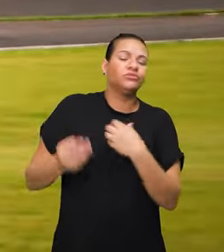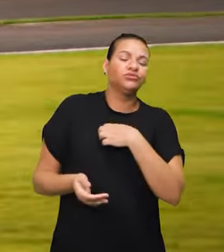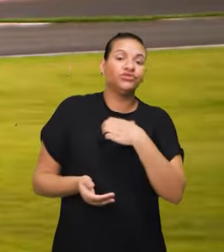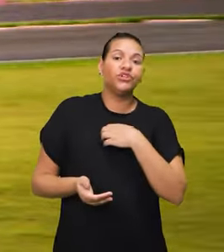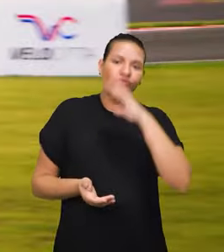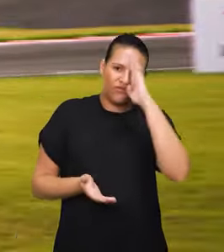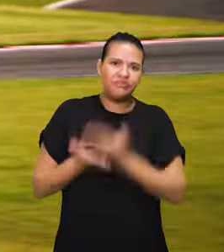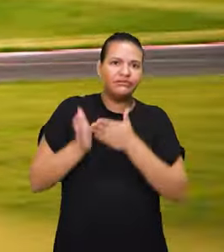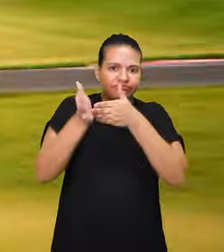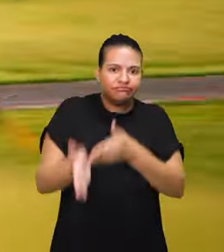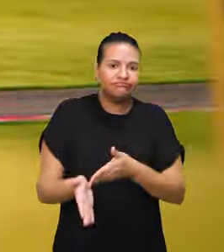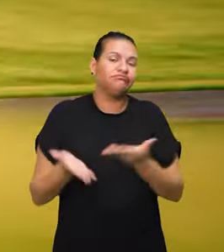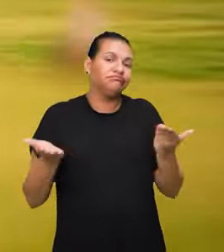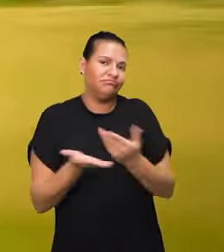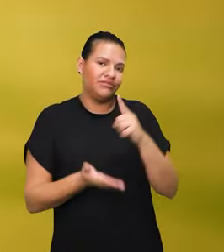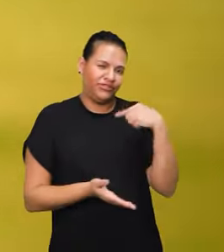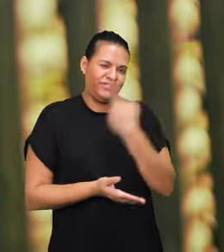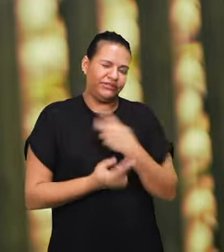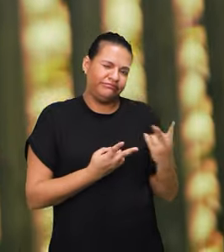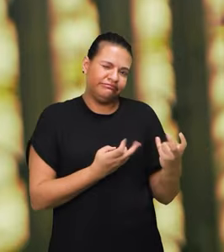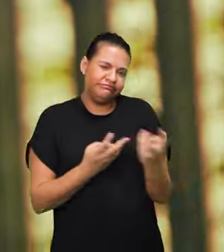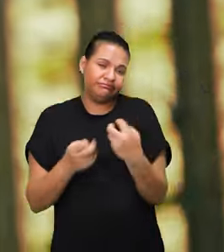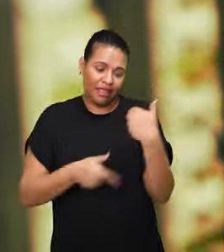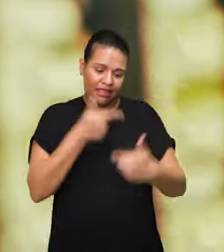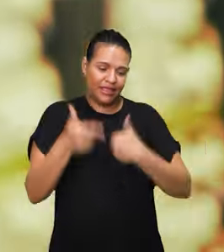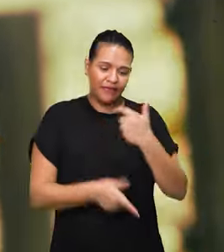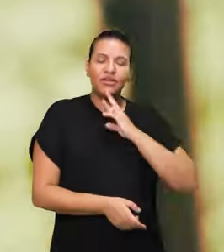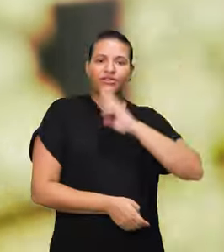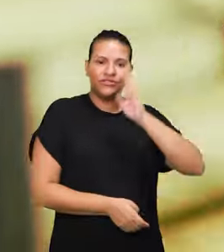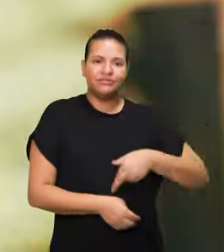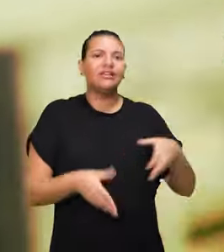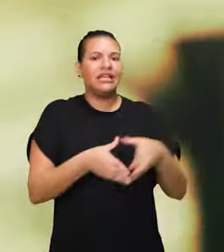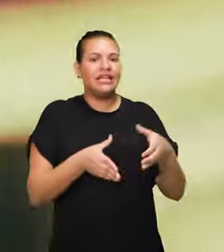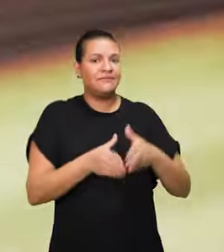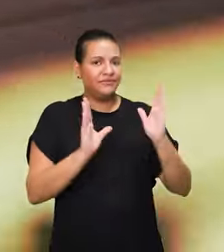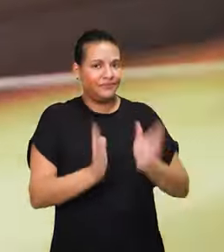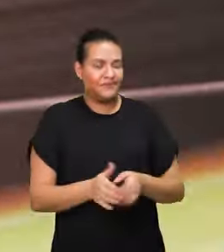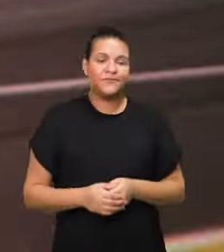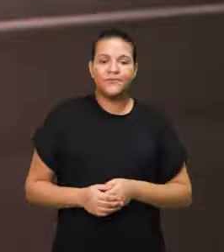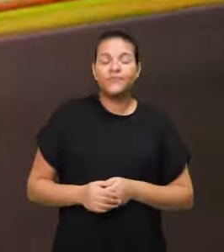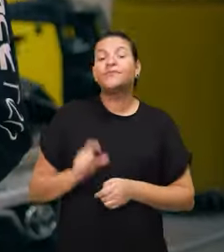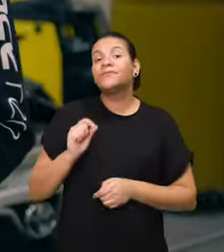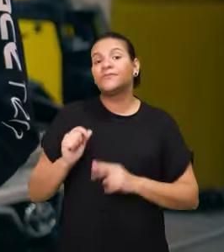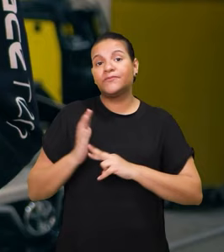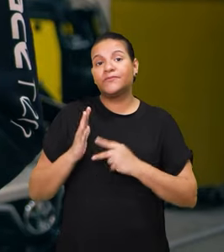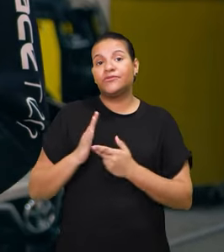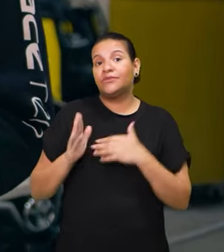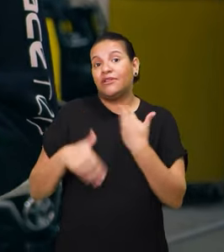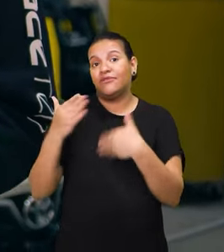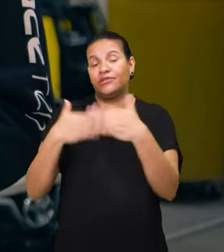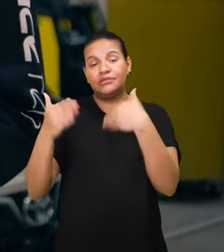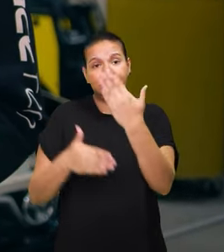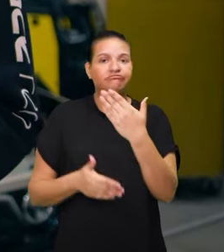bem a gente já tá começando a ver de certa forma né o resultado de todo esse trabalho todo esse empenho da equipe No carro é mais uma uma